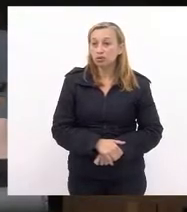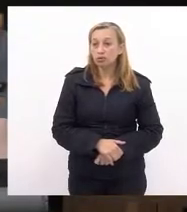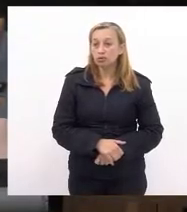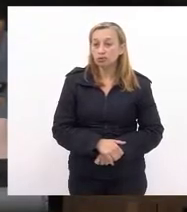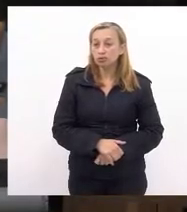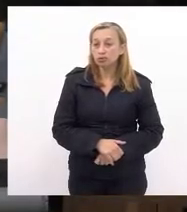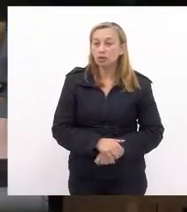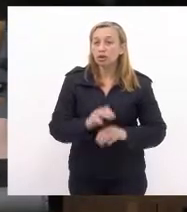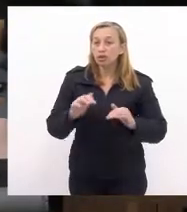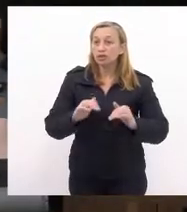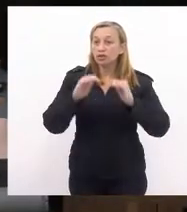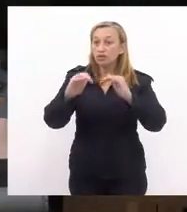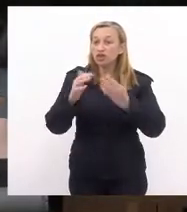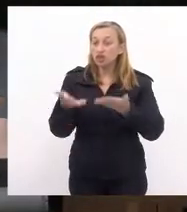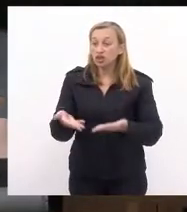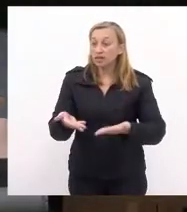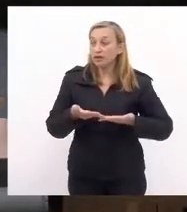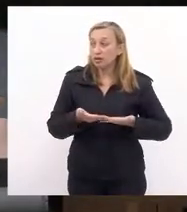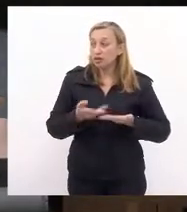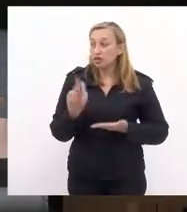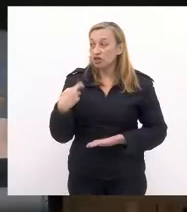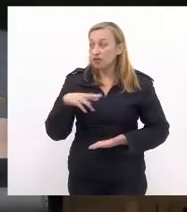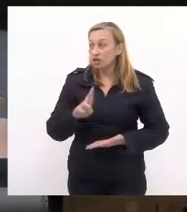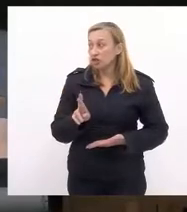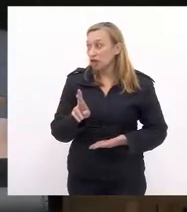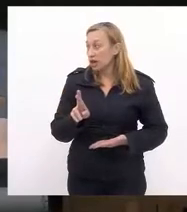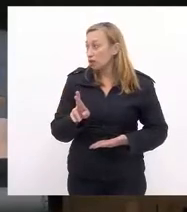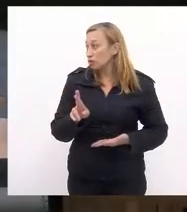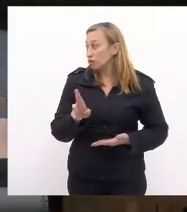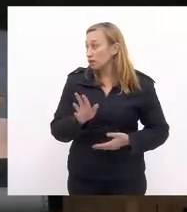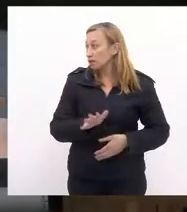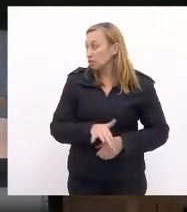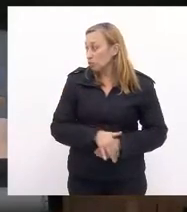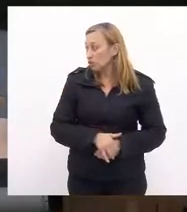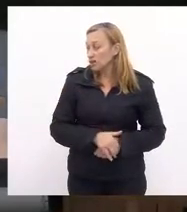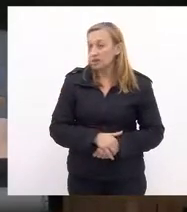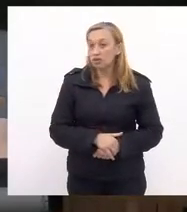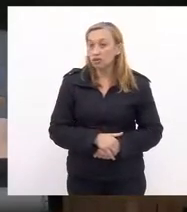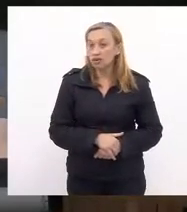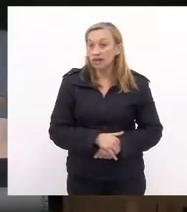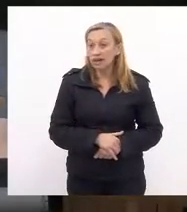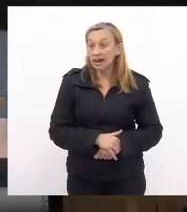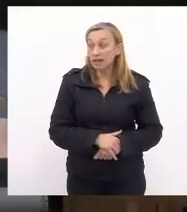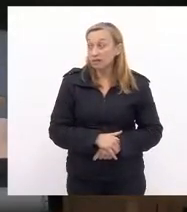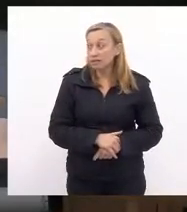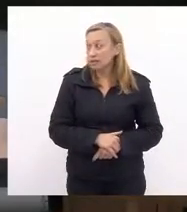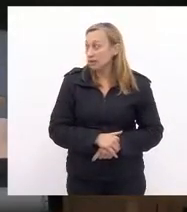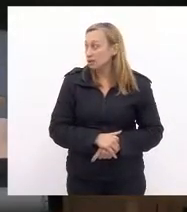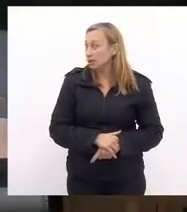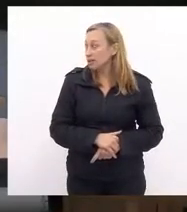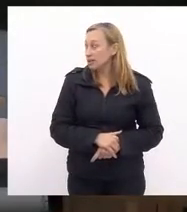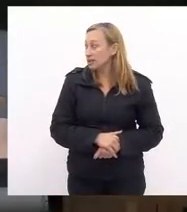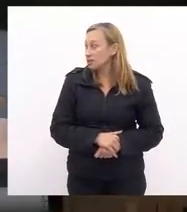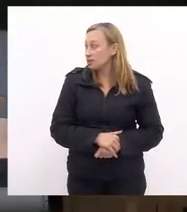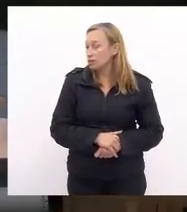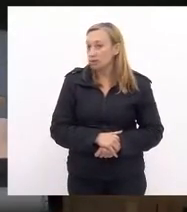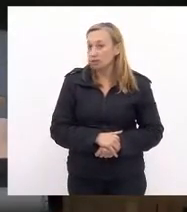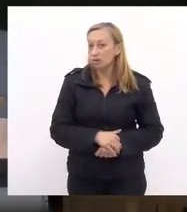Tenho a honra de chamar a excelentíssima doutora Sandra Maria Salles